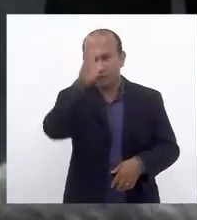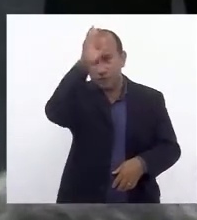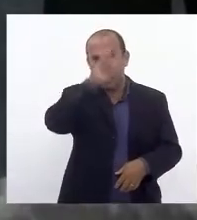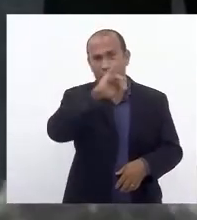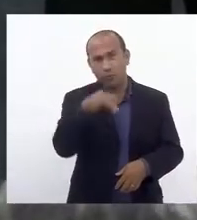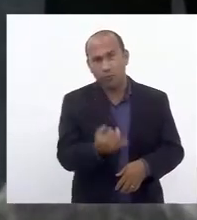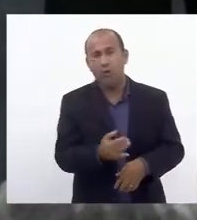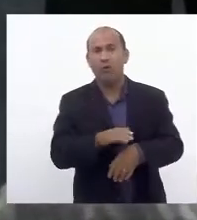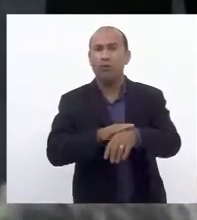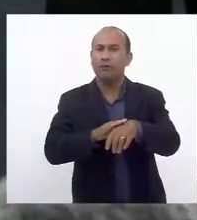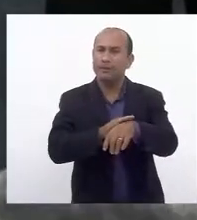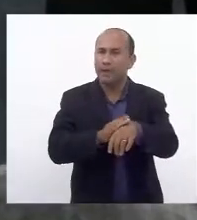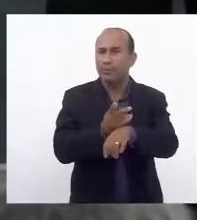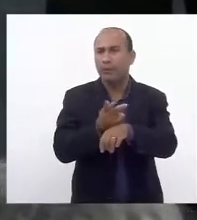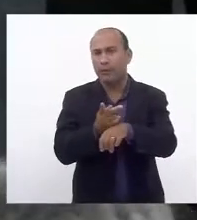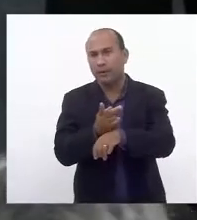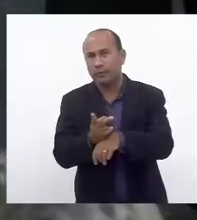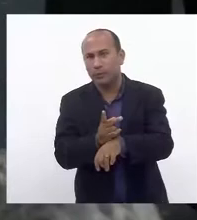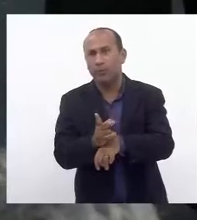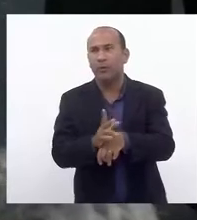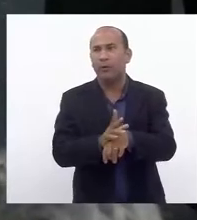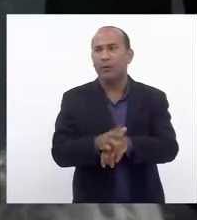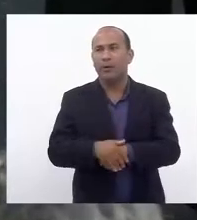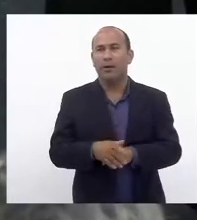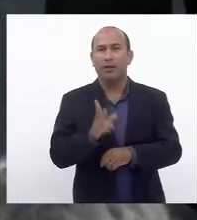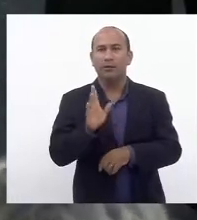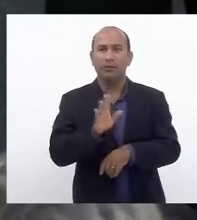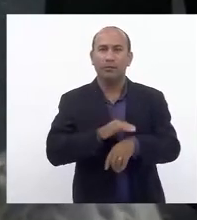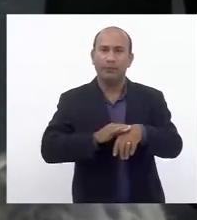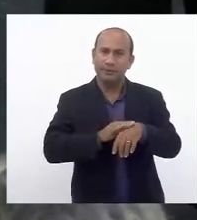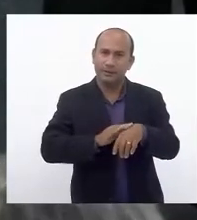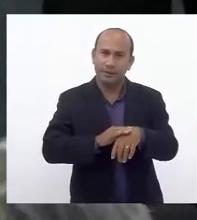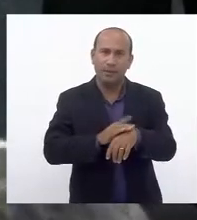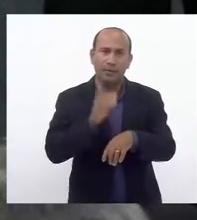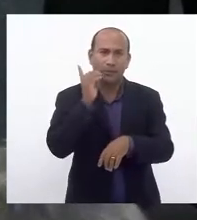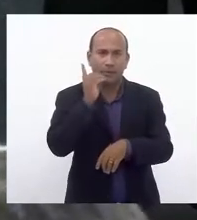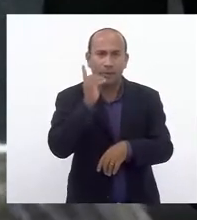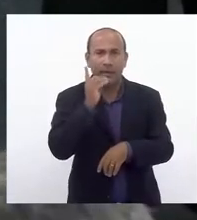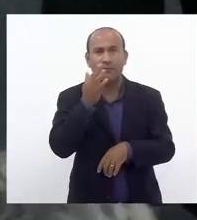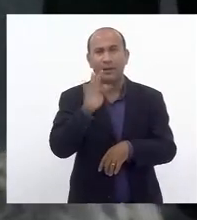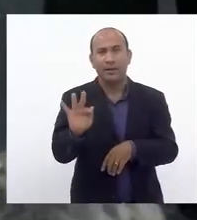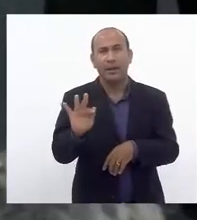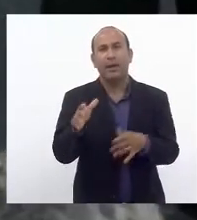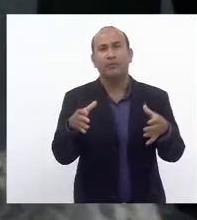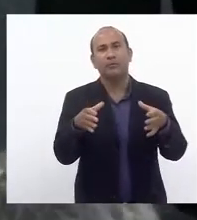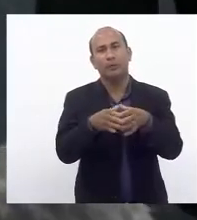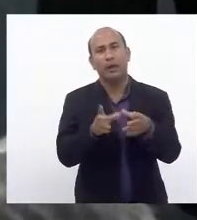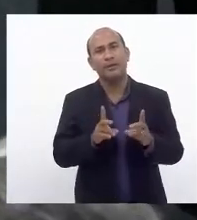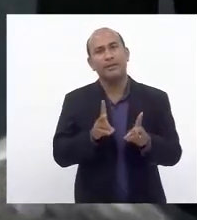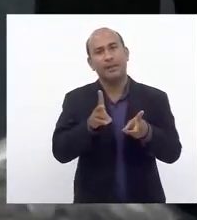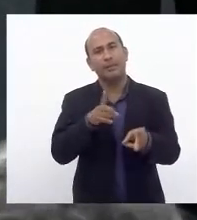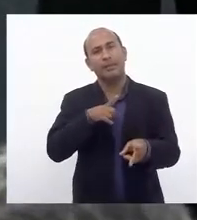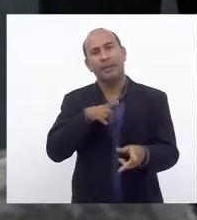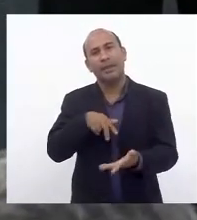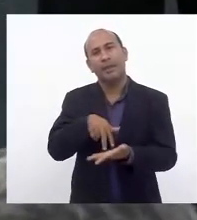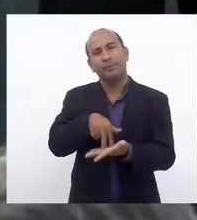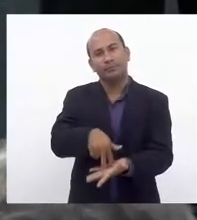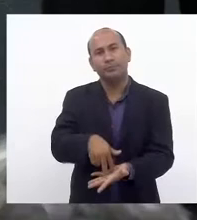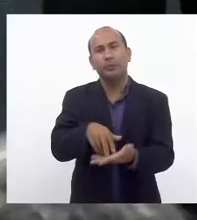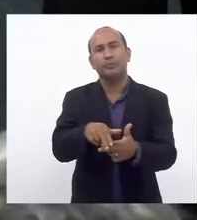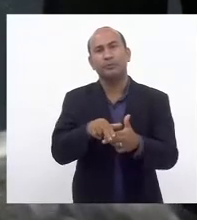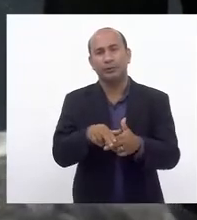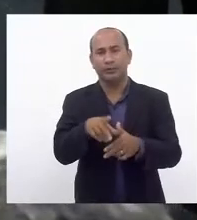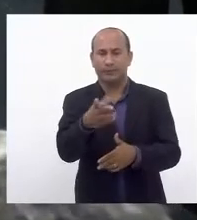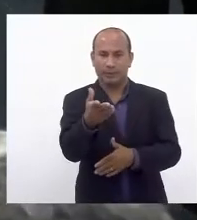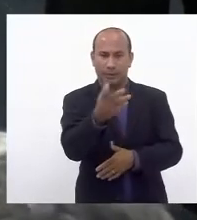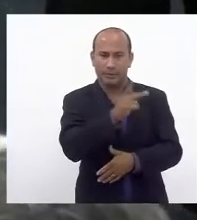com o procurador, conversamos com a deputada Vermeira Regiane, que é presidente da comissão, e sempre com o apoio de Vossa Excelência. Sempre.